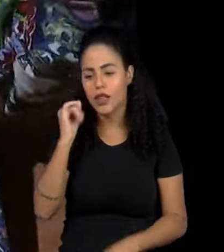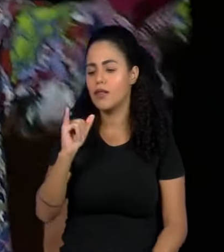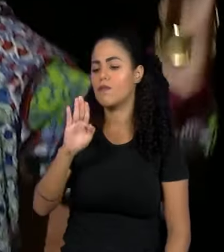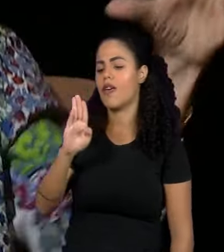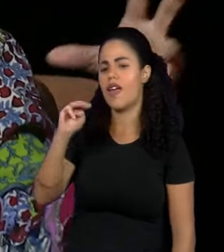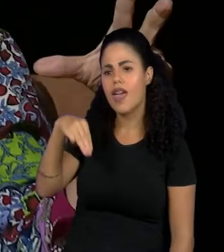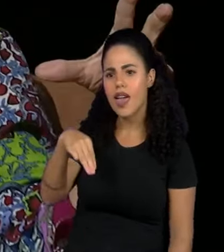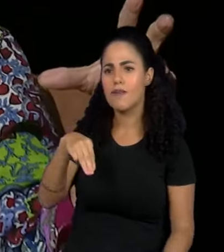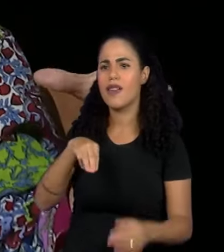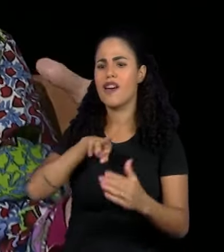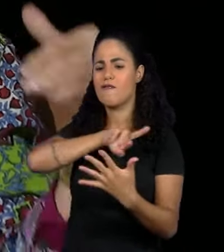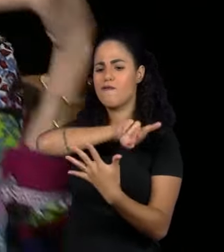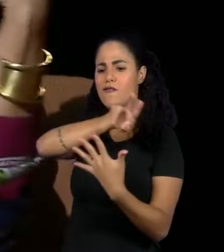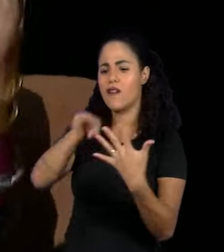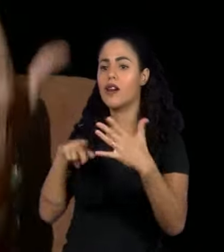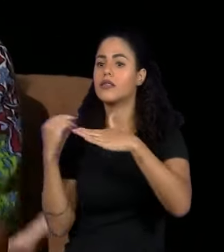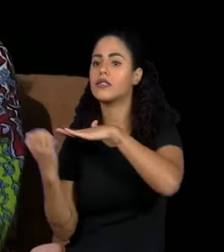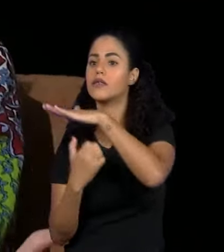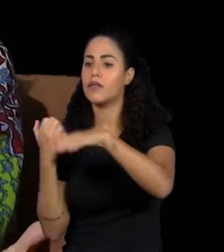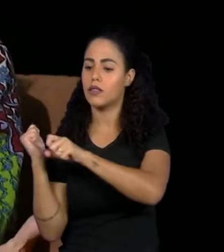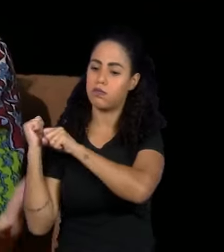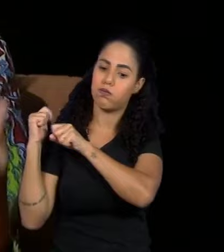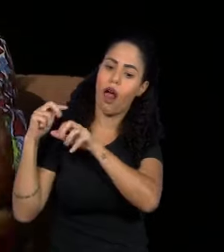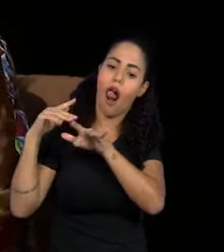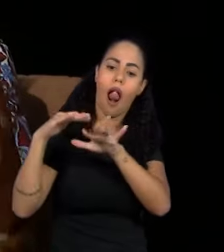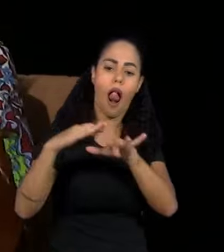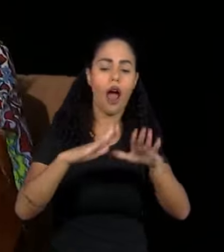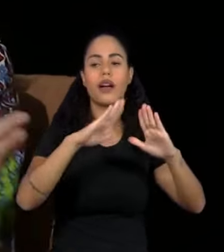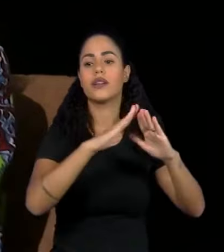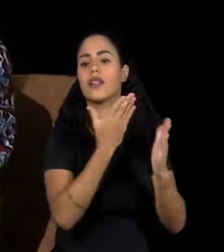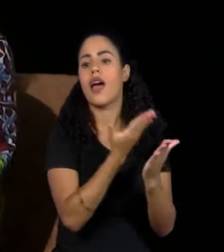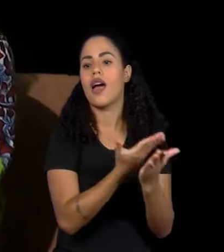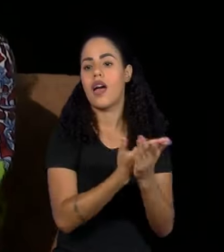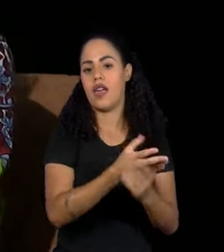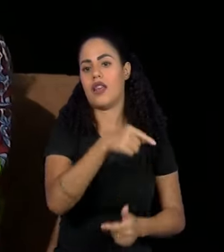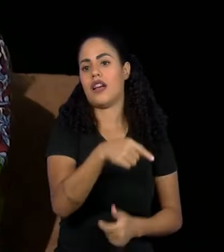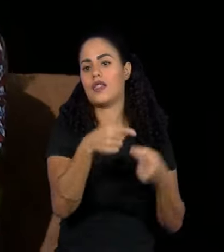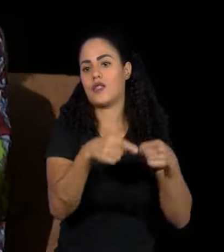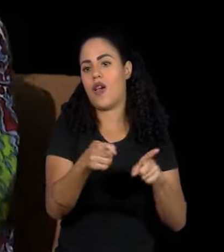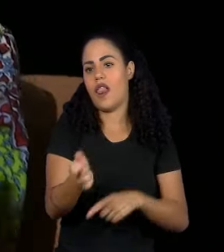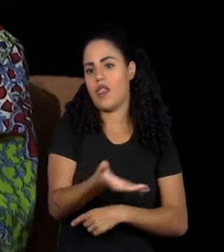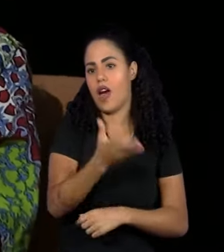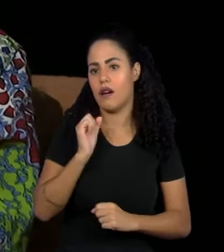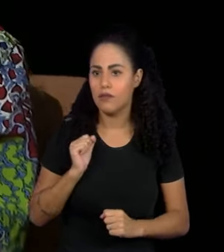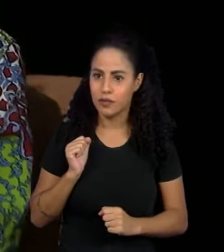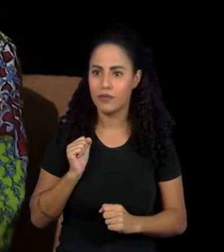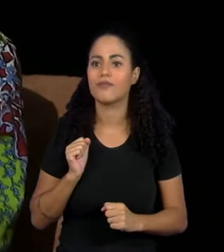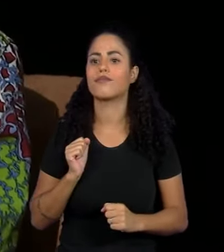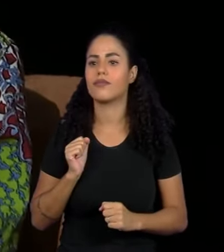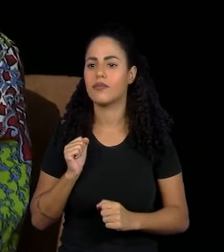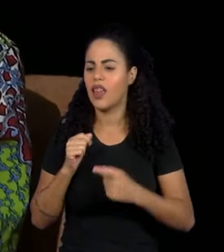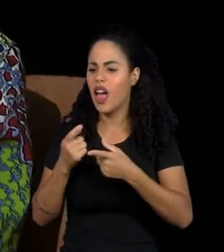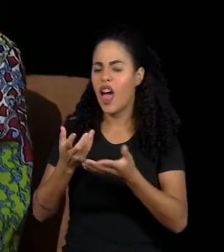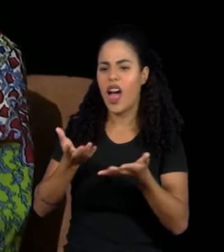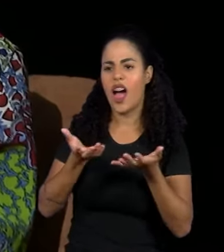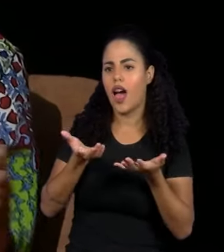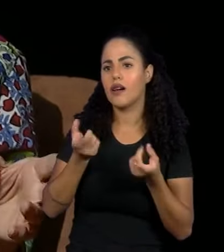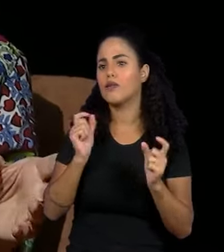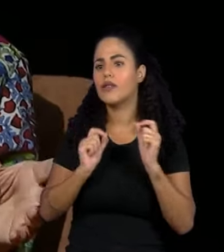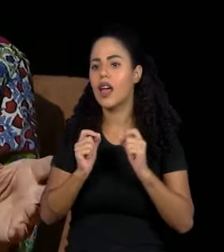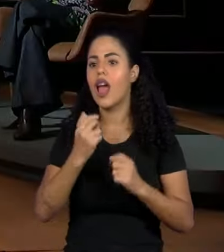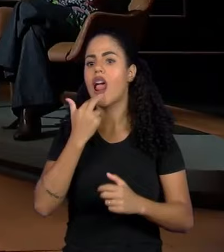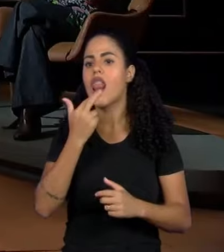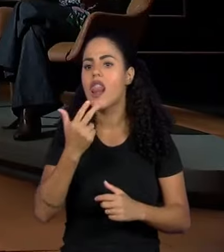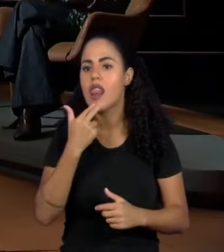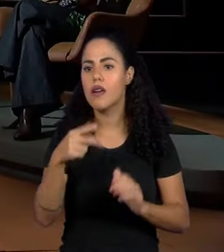dessas empresas todas, para estabelecer a empresa ali e depois iam embora. Eles não queriam que os filhos aprendessem aquela língua